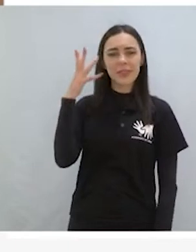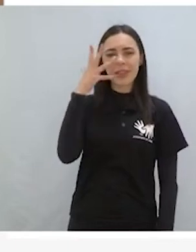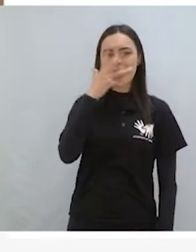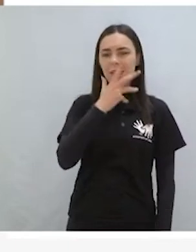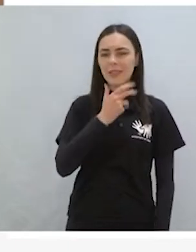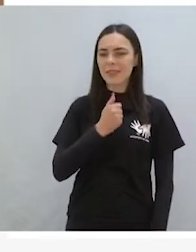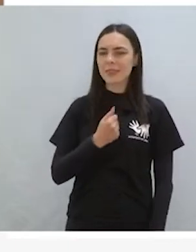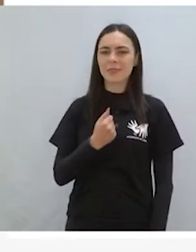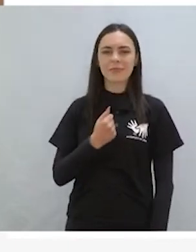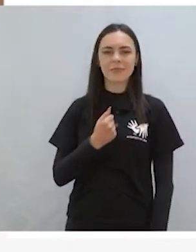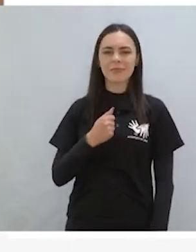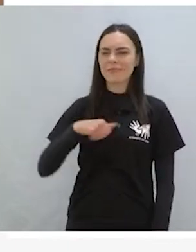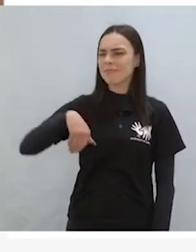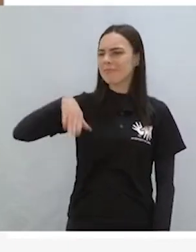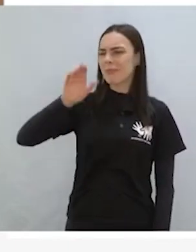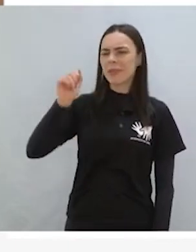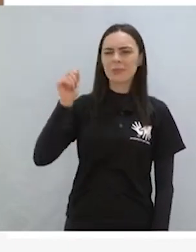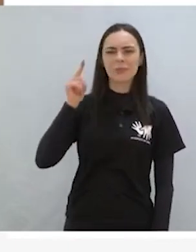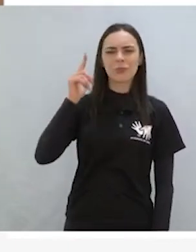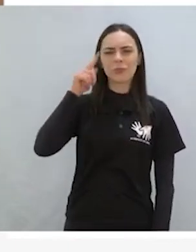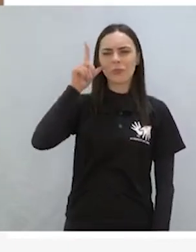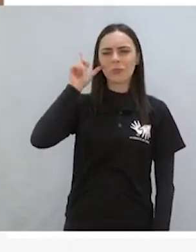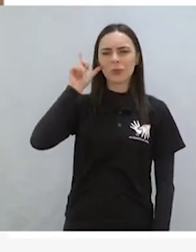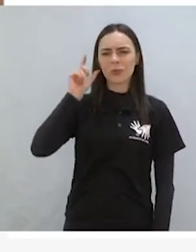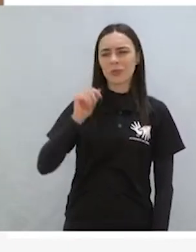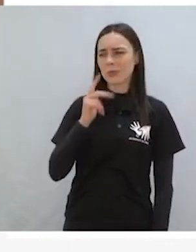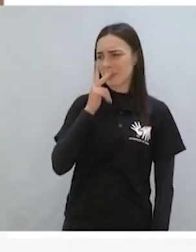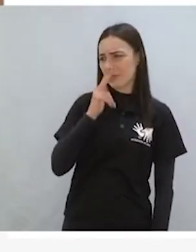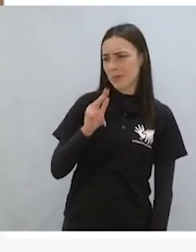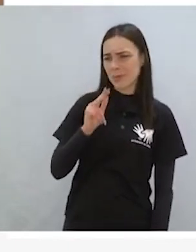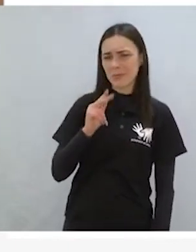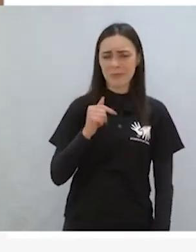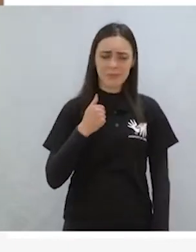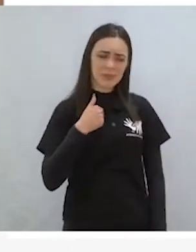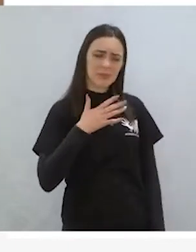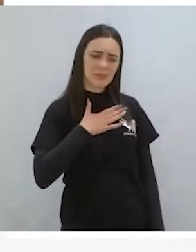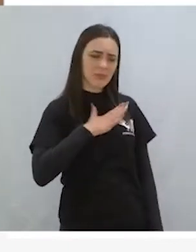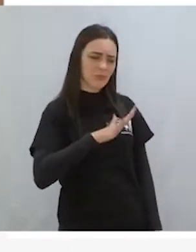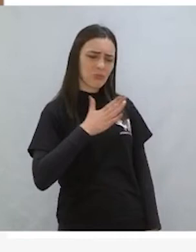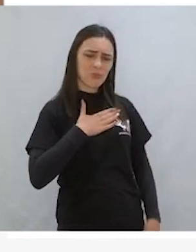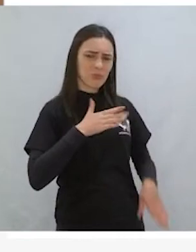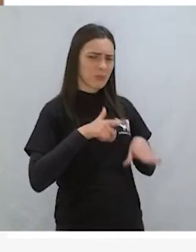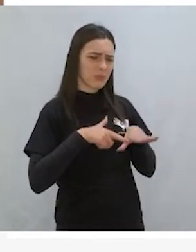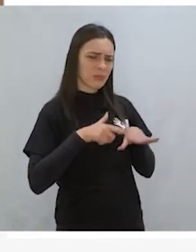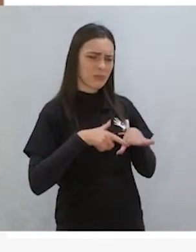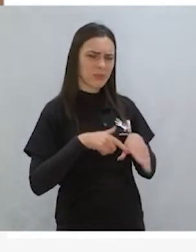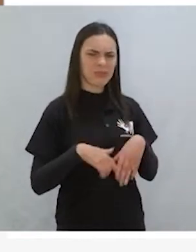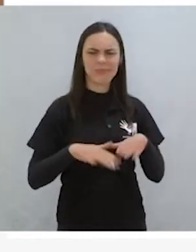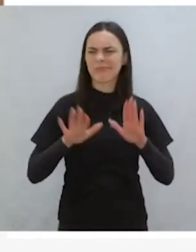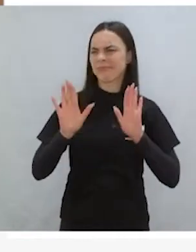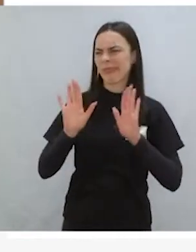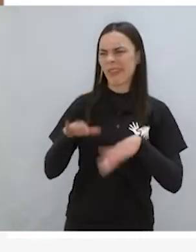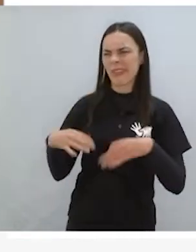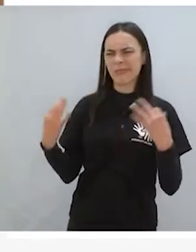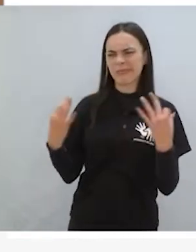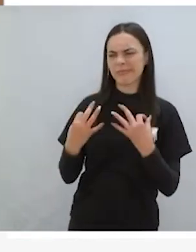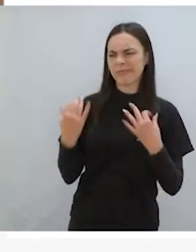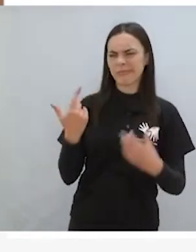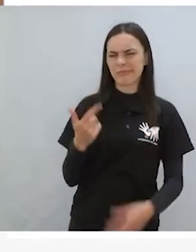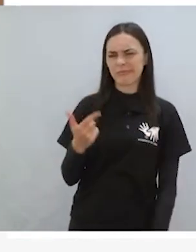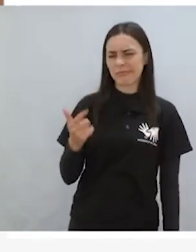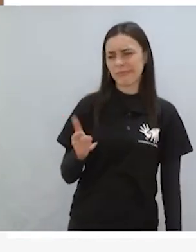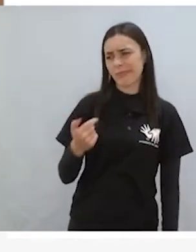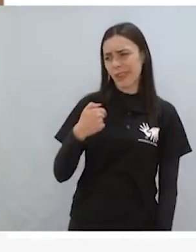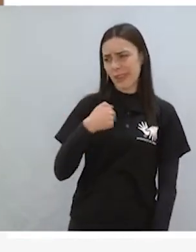tão linda quanto ontem. Mas você não gostou muito do meu pé. Ora, ninguém